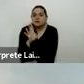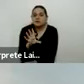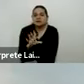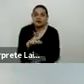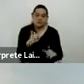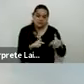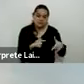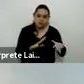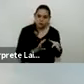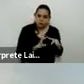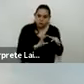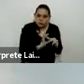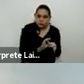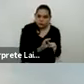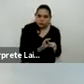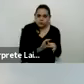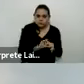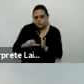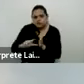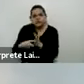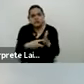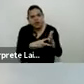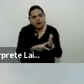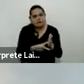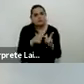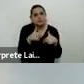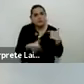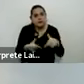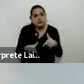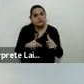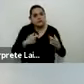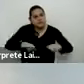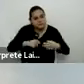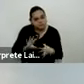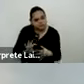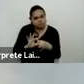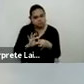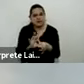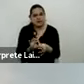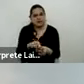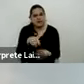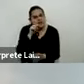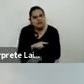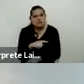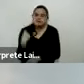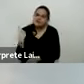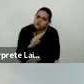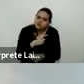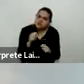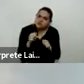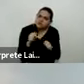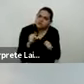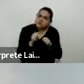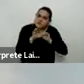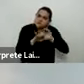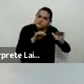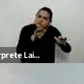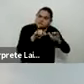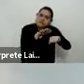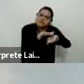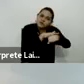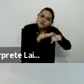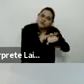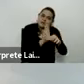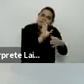mobilizar, os sindicatos têm que se mobilizar. E é isso que nós estamos despertando nas nossas representações por empresa, porque